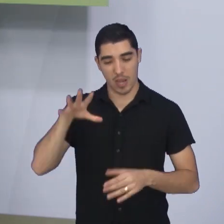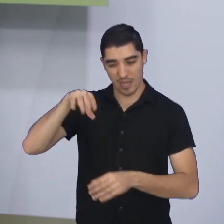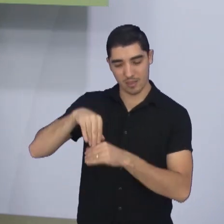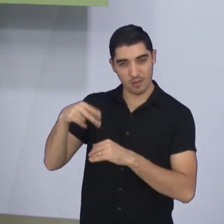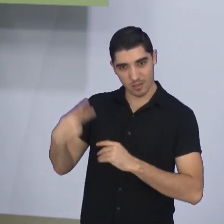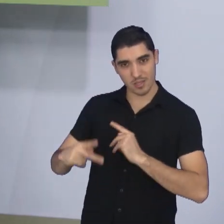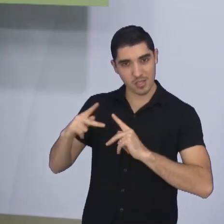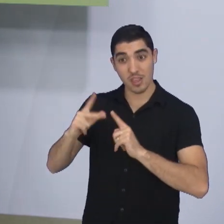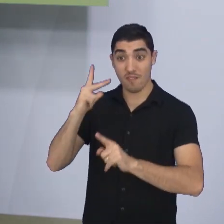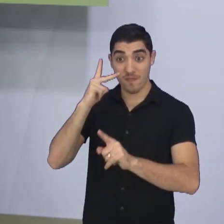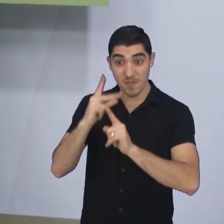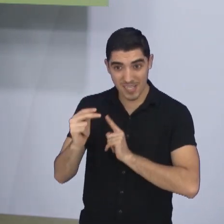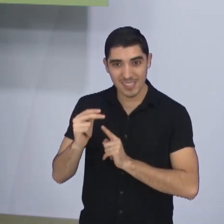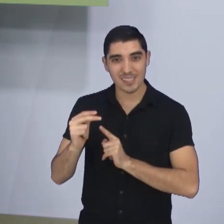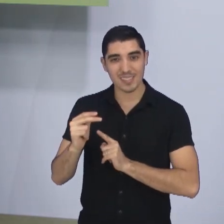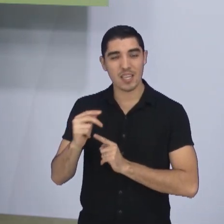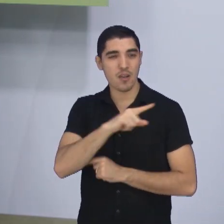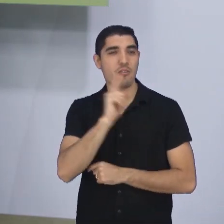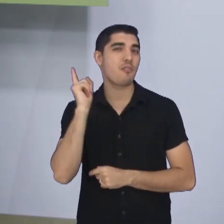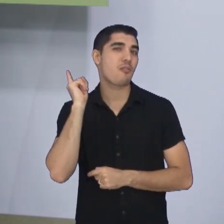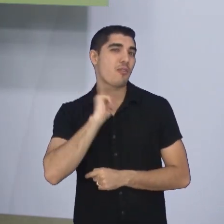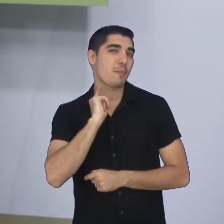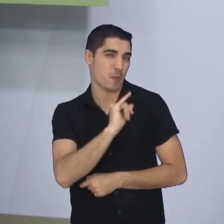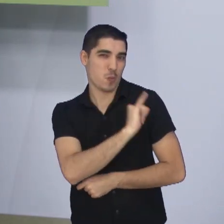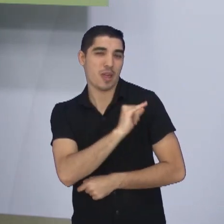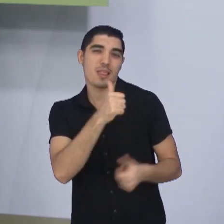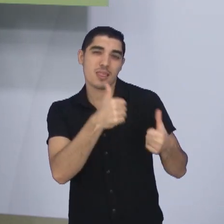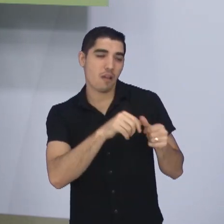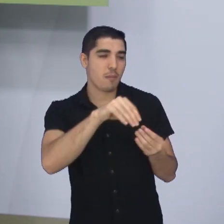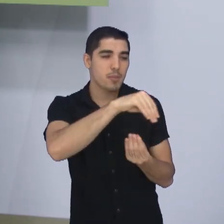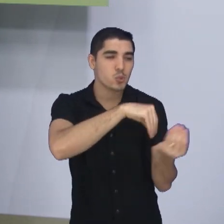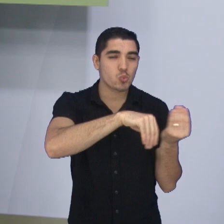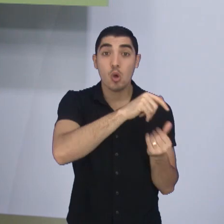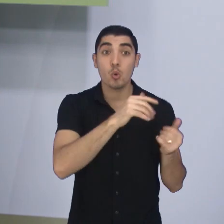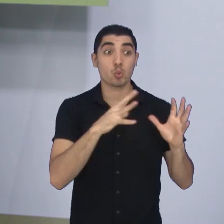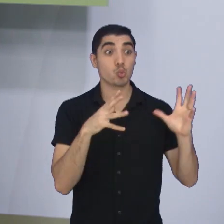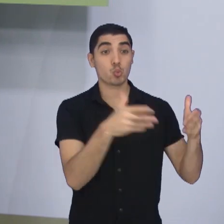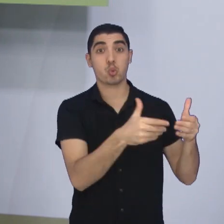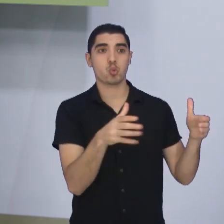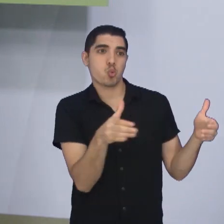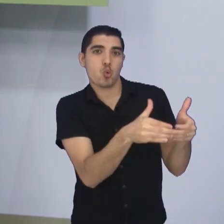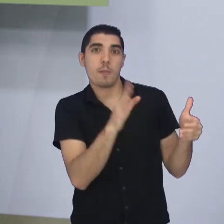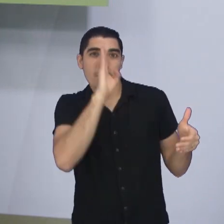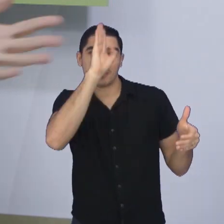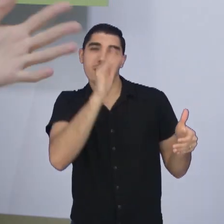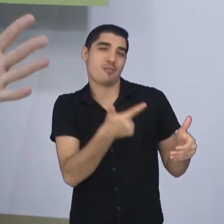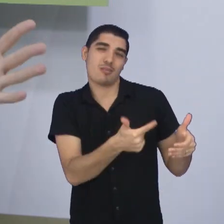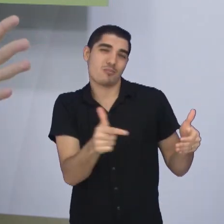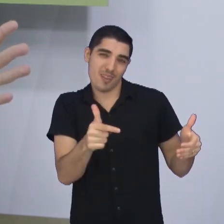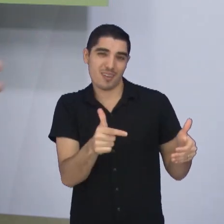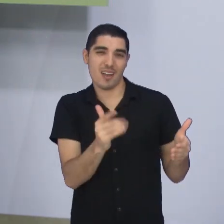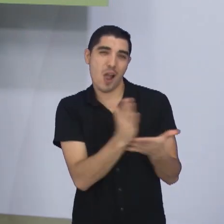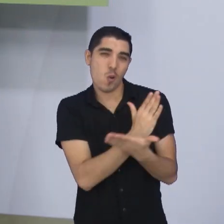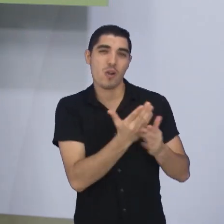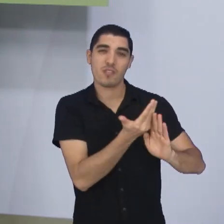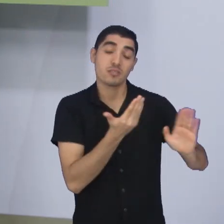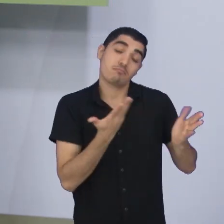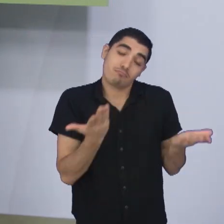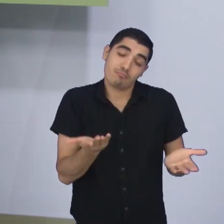Flamengo já estava meio mesclado, não estava com força total, enfim. Mas